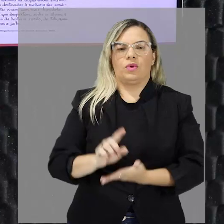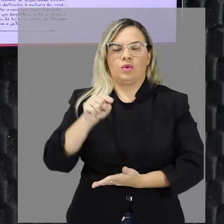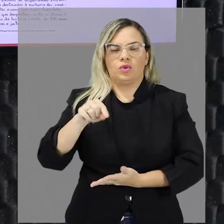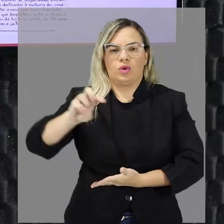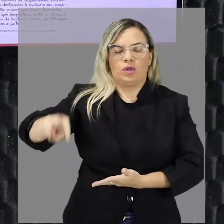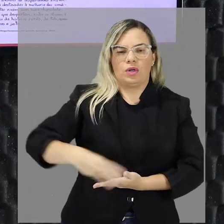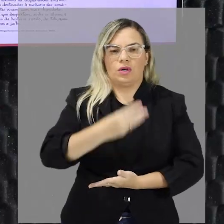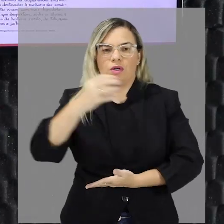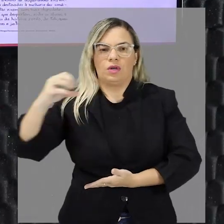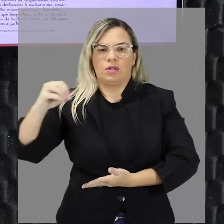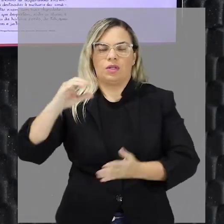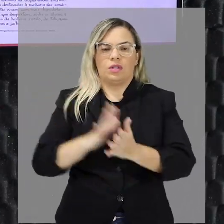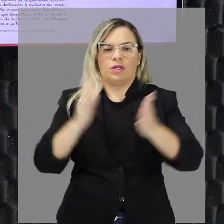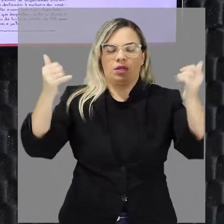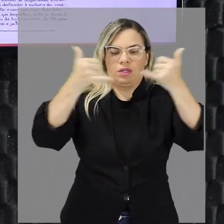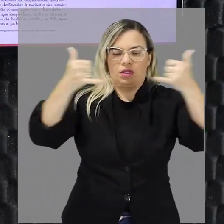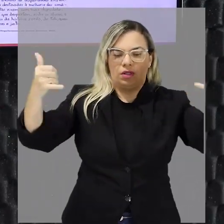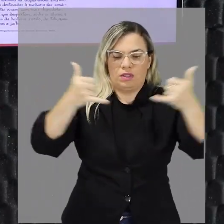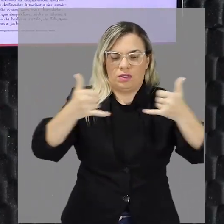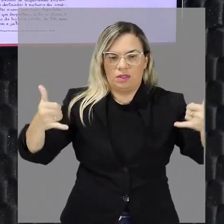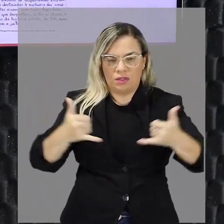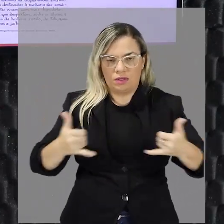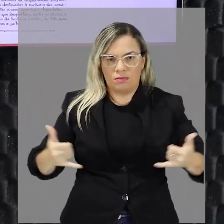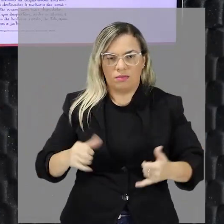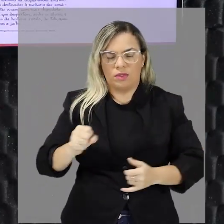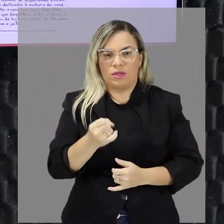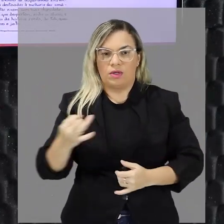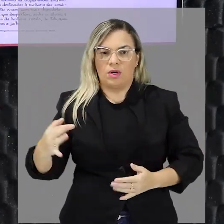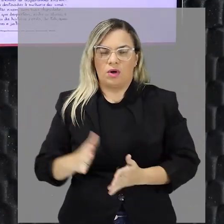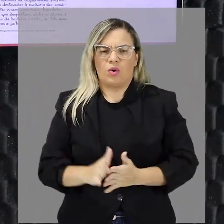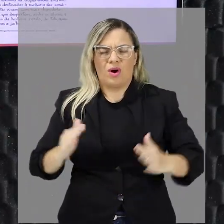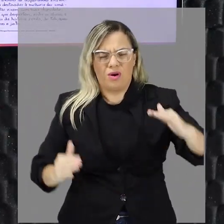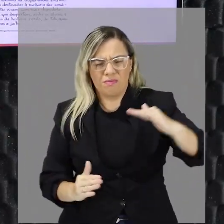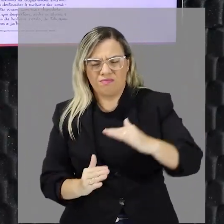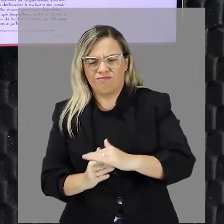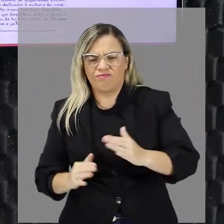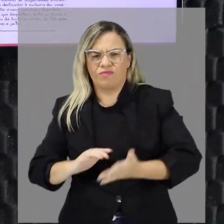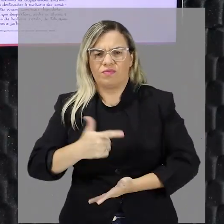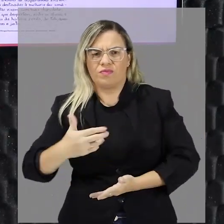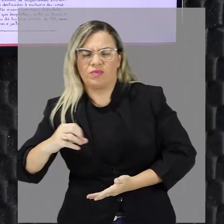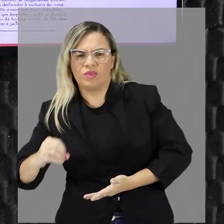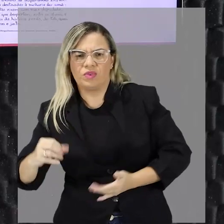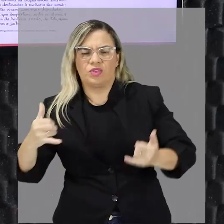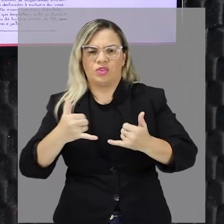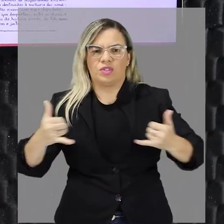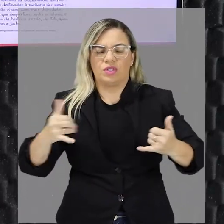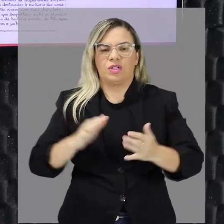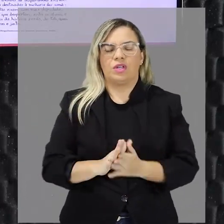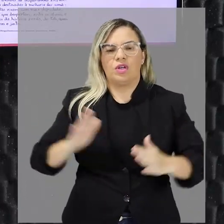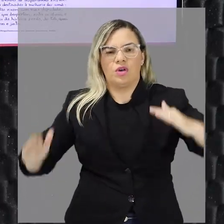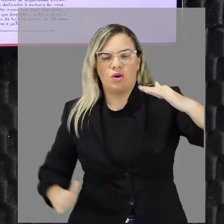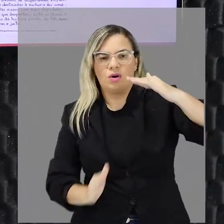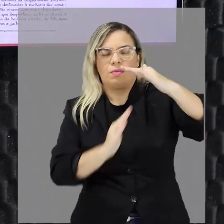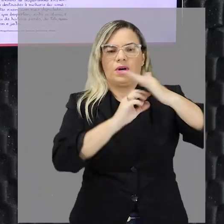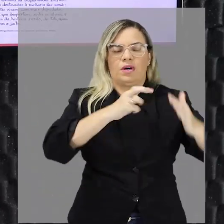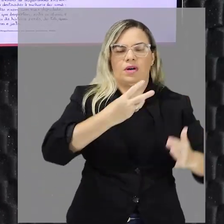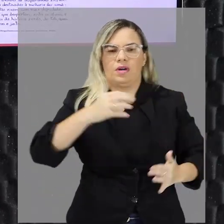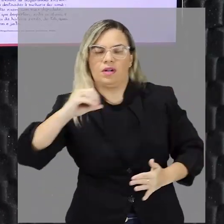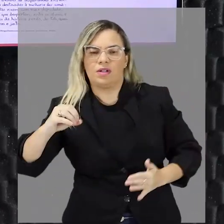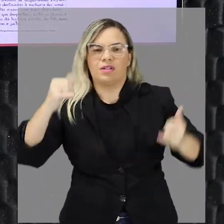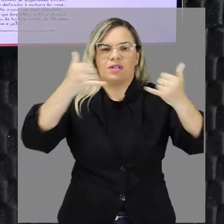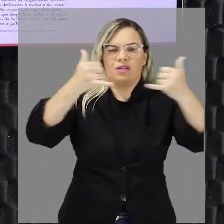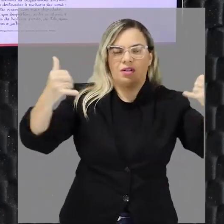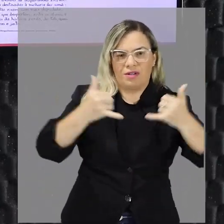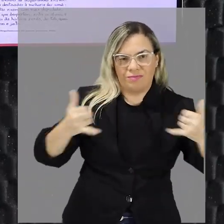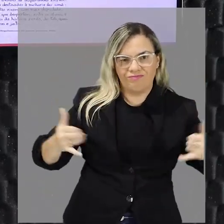linhas. Qual é o mínimo que eu posso escrever? 20 linhas. E qual é o máximo? 30 linhas. Então é isso, turma.